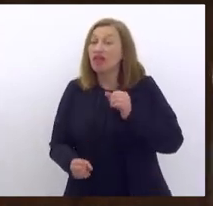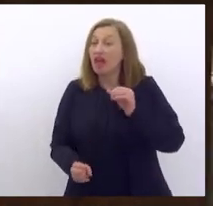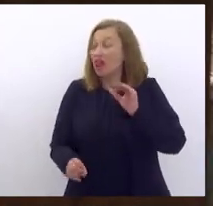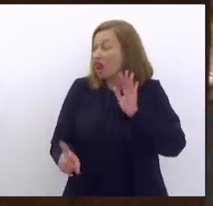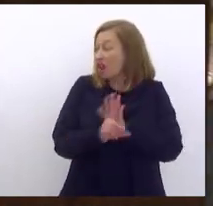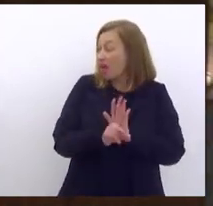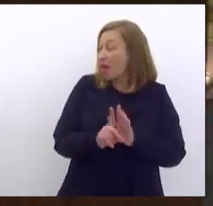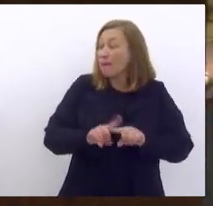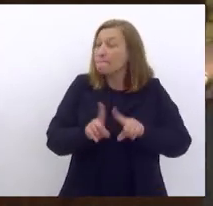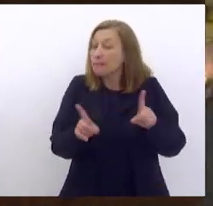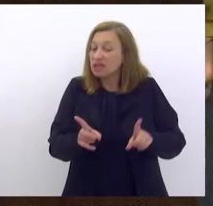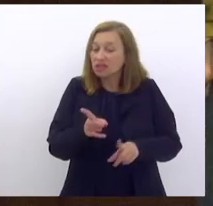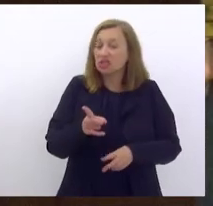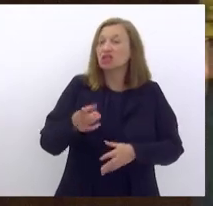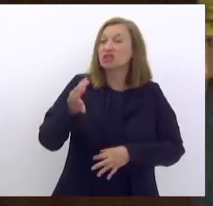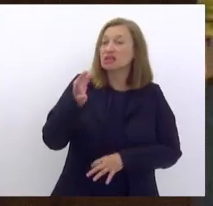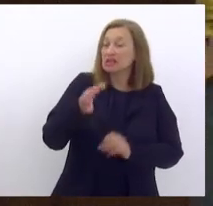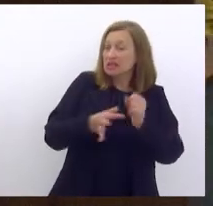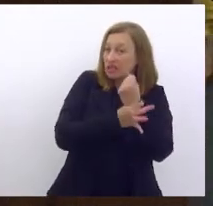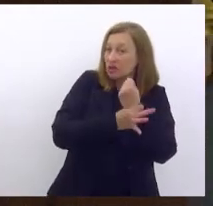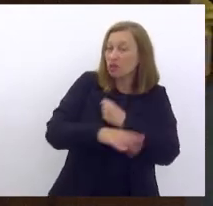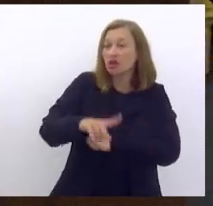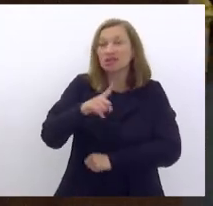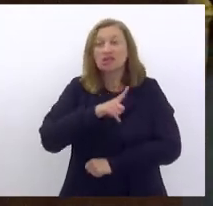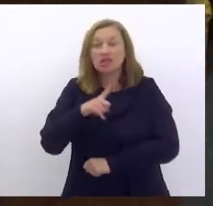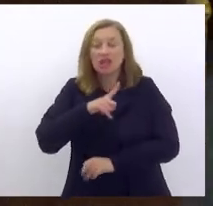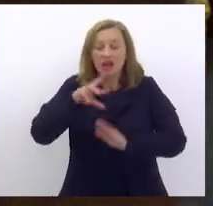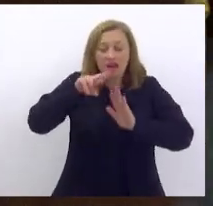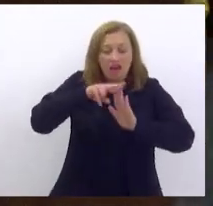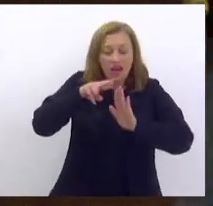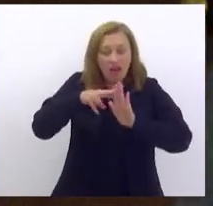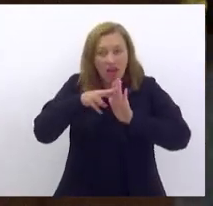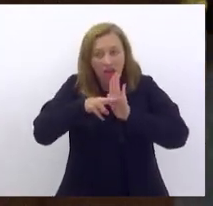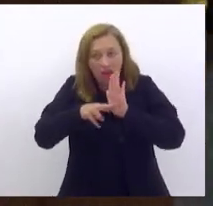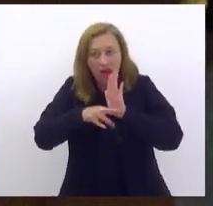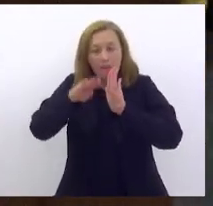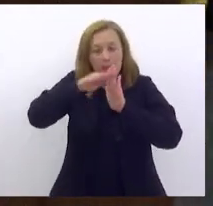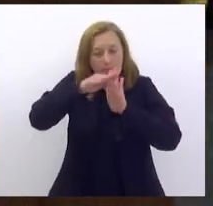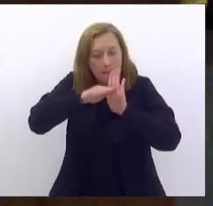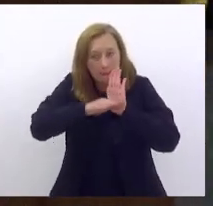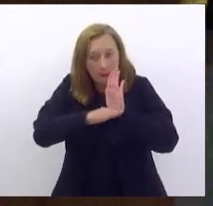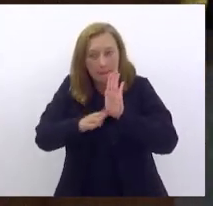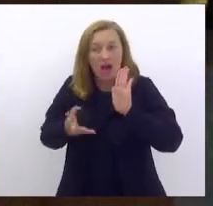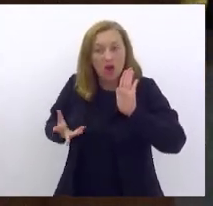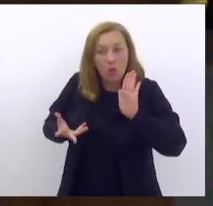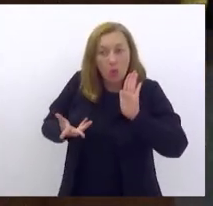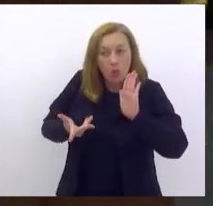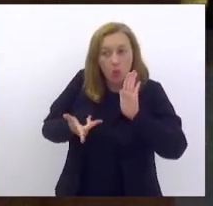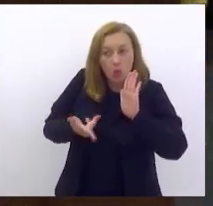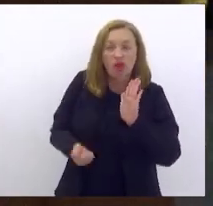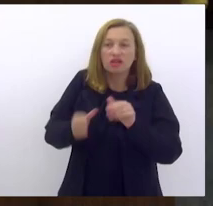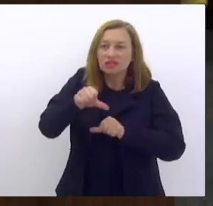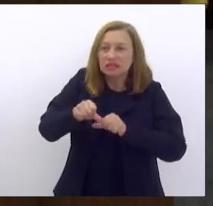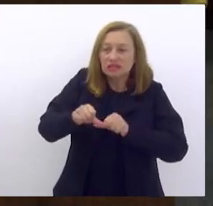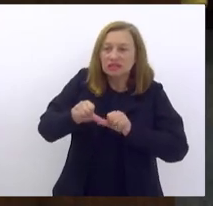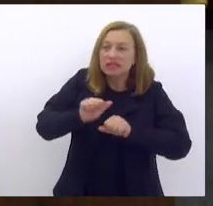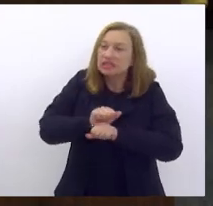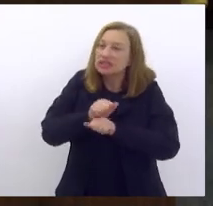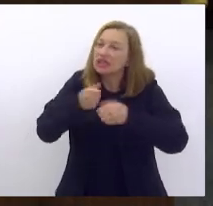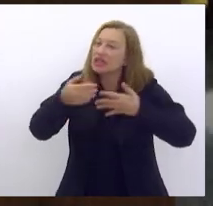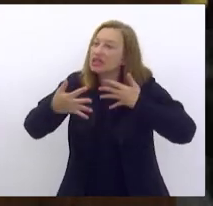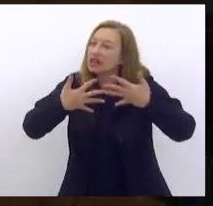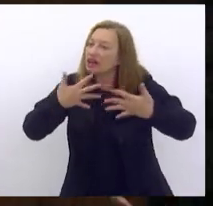legislativo, mas é a gente garantir regras, procedimentos qualificados e